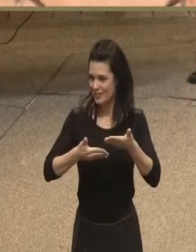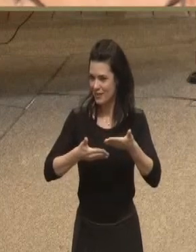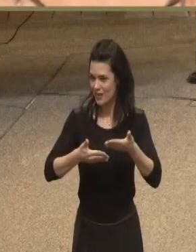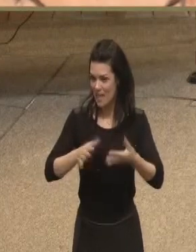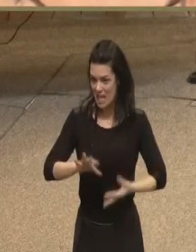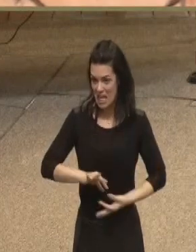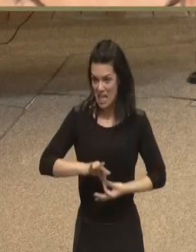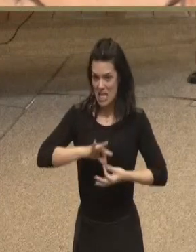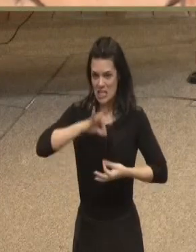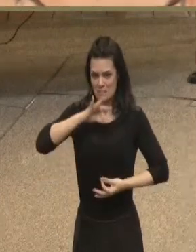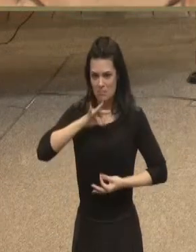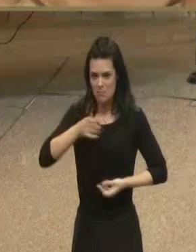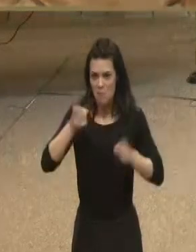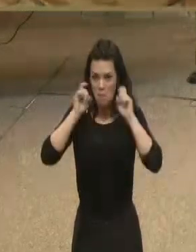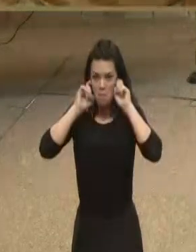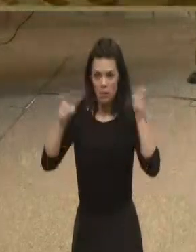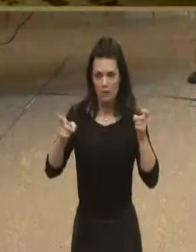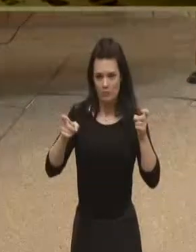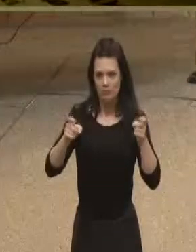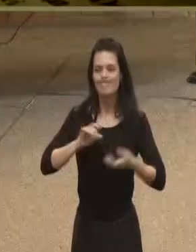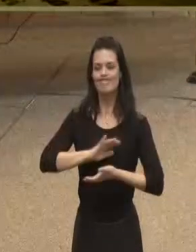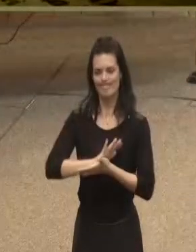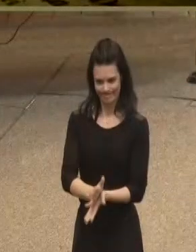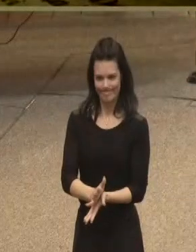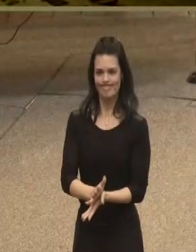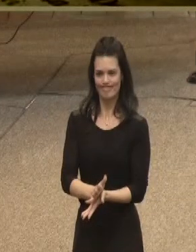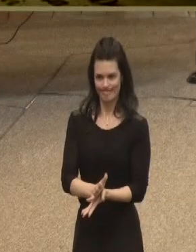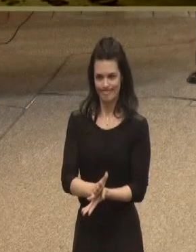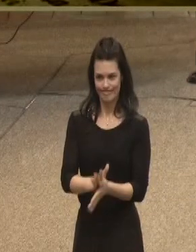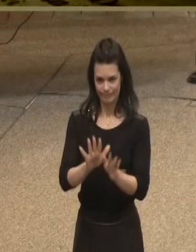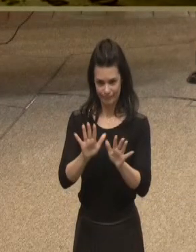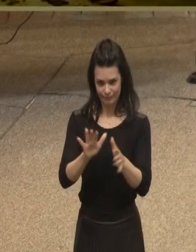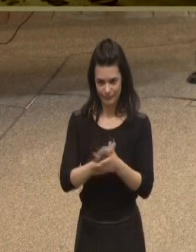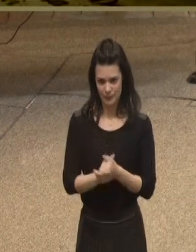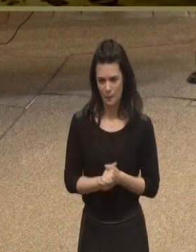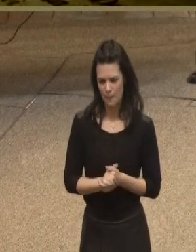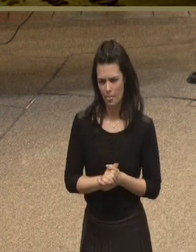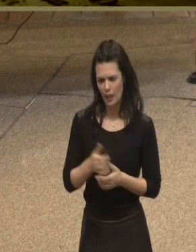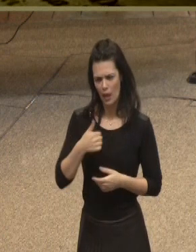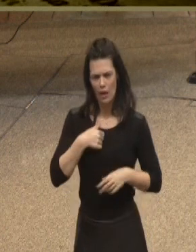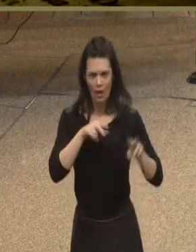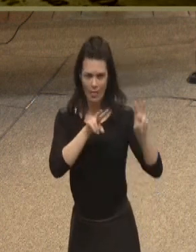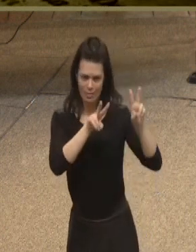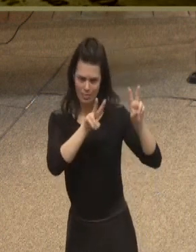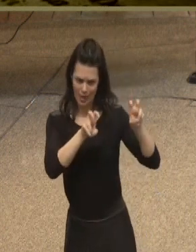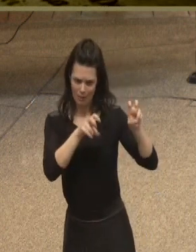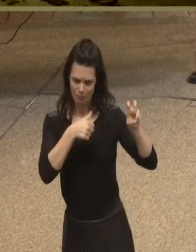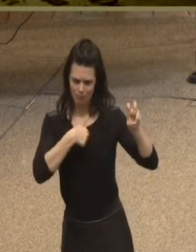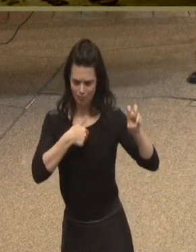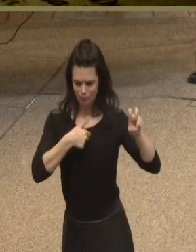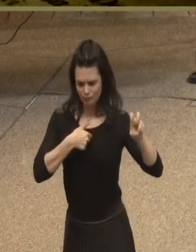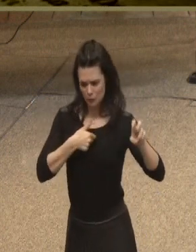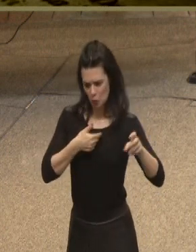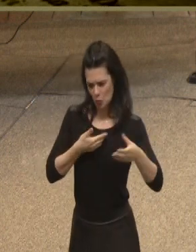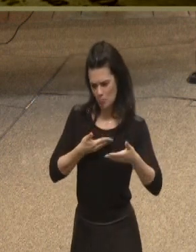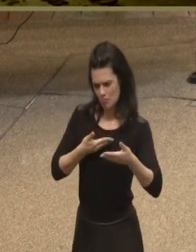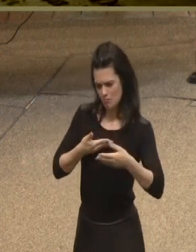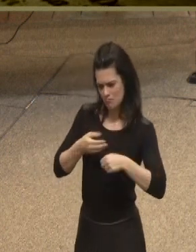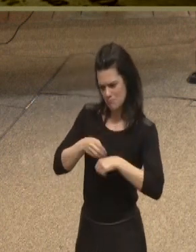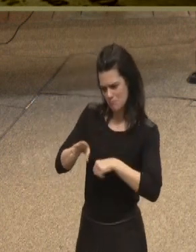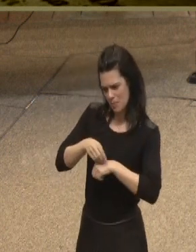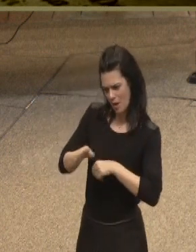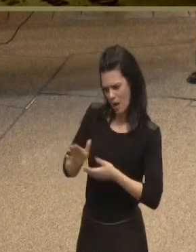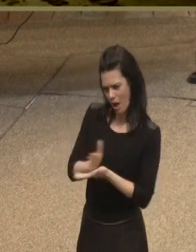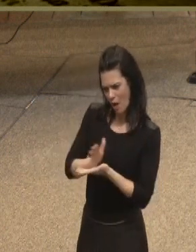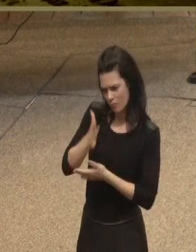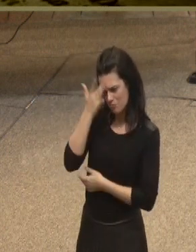mata. Quando eu compartilhei esse título dessa mensagem, algumas pessoas ficaram impactadas